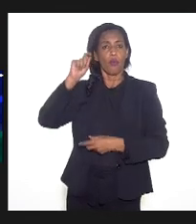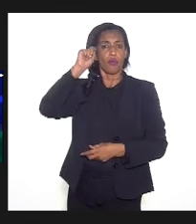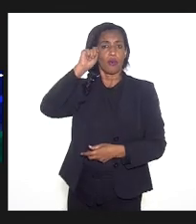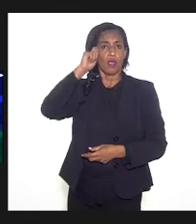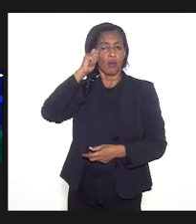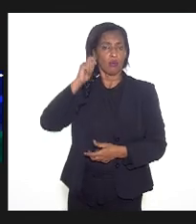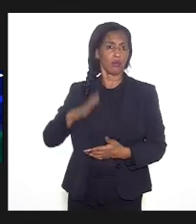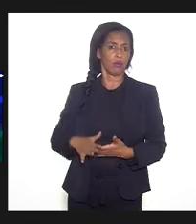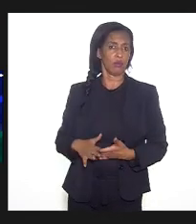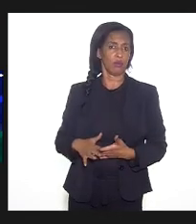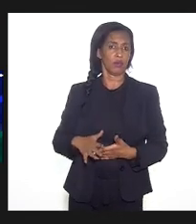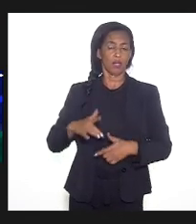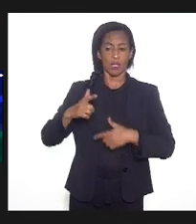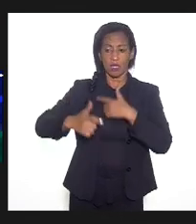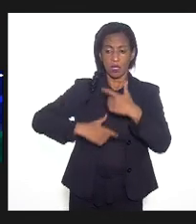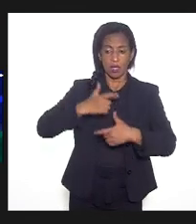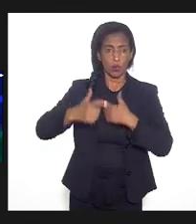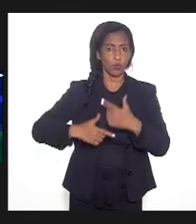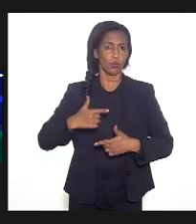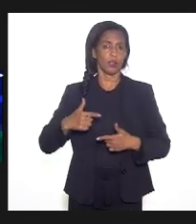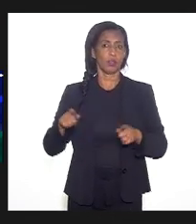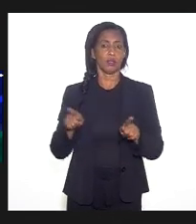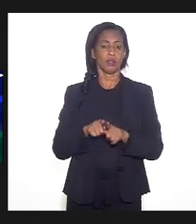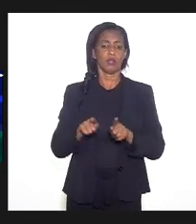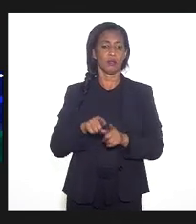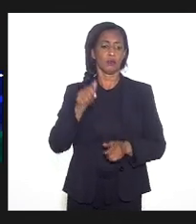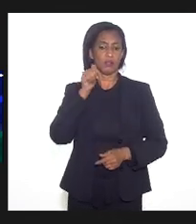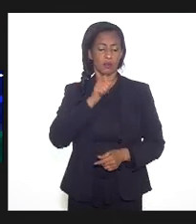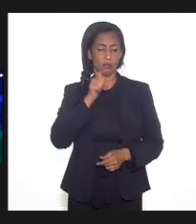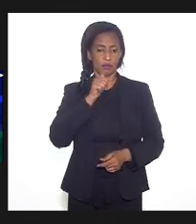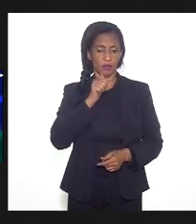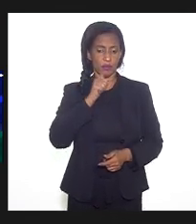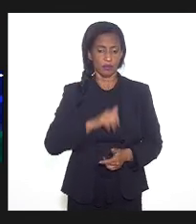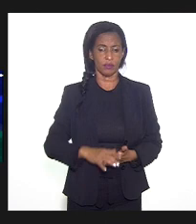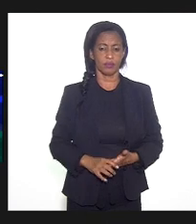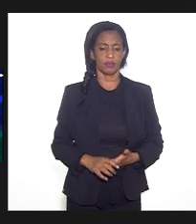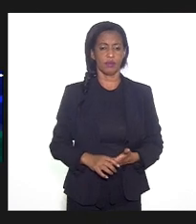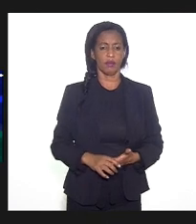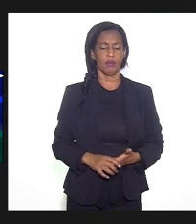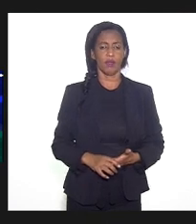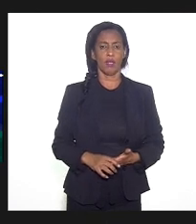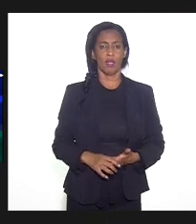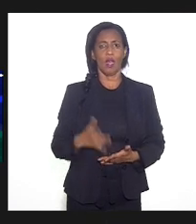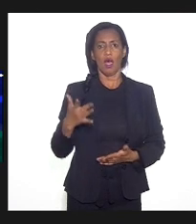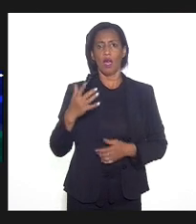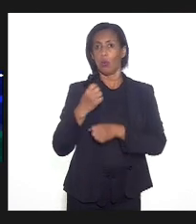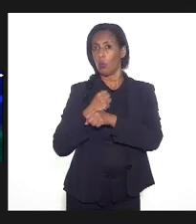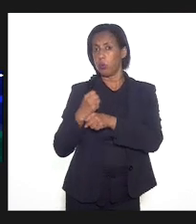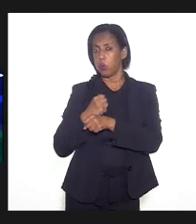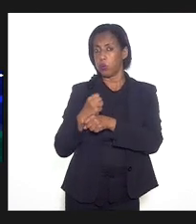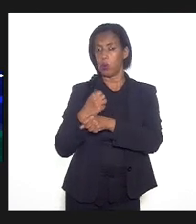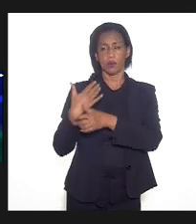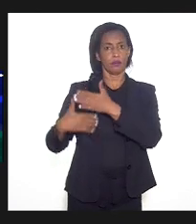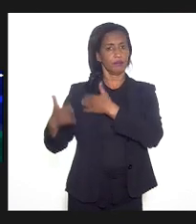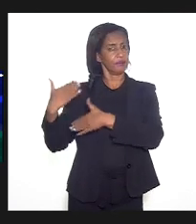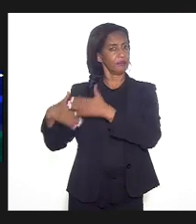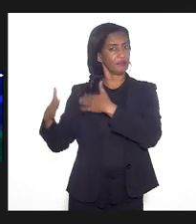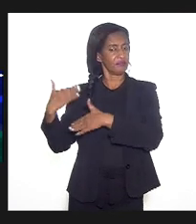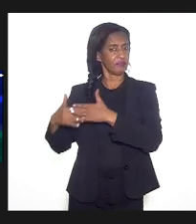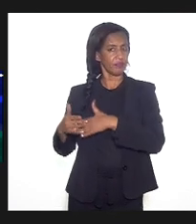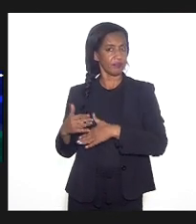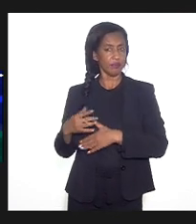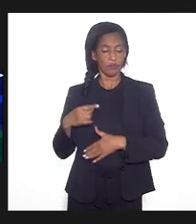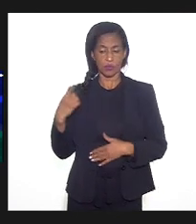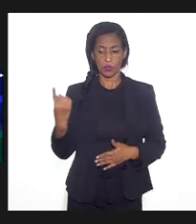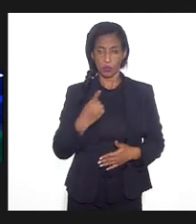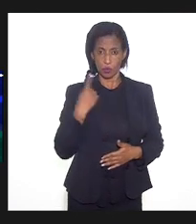por exemplo, na luta das mulheres que tiveram direito ao sufrágio há poucas décadas atrás. Isso, no